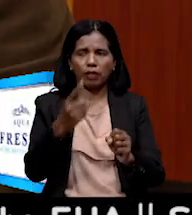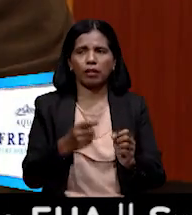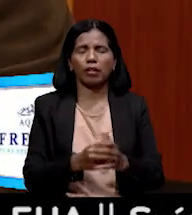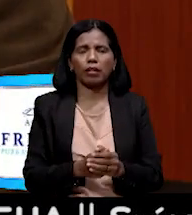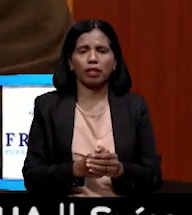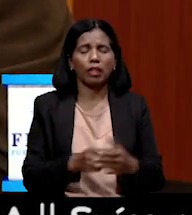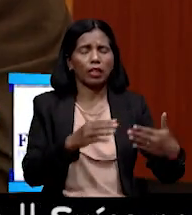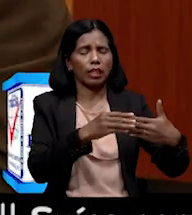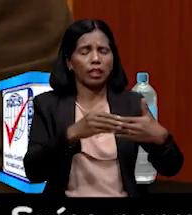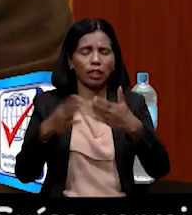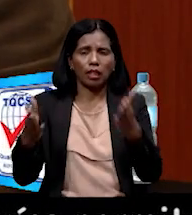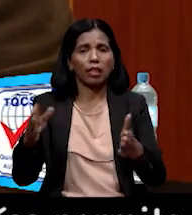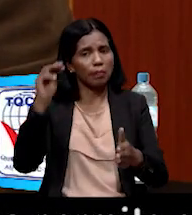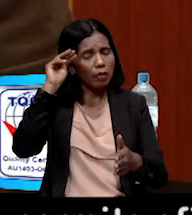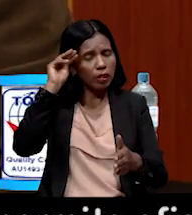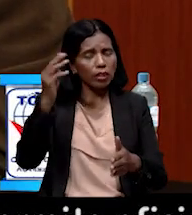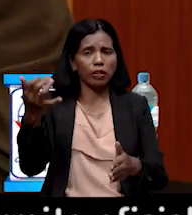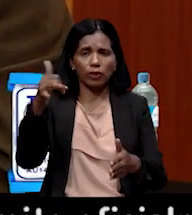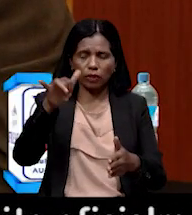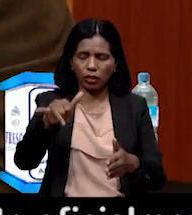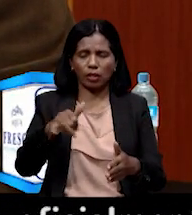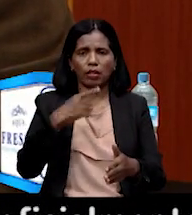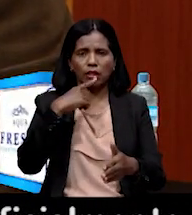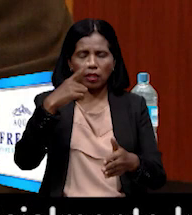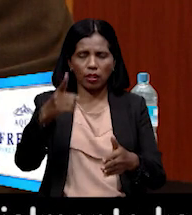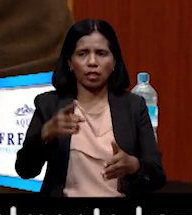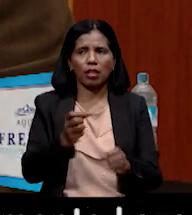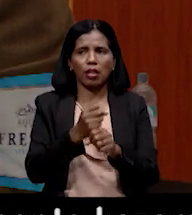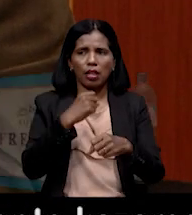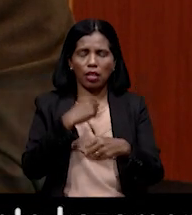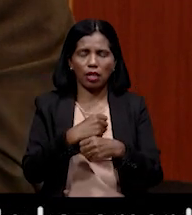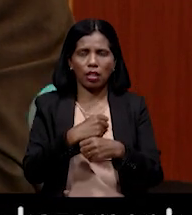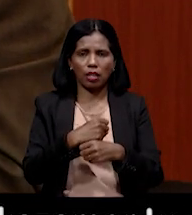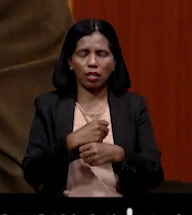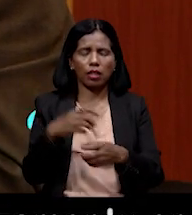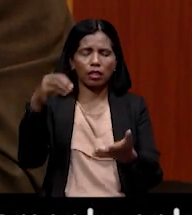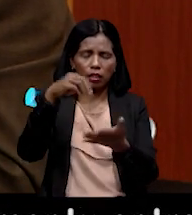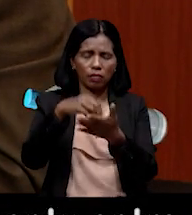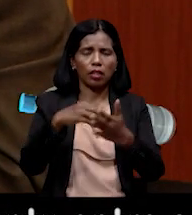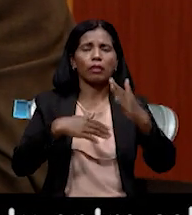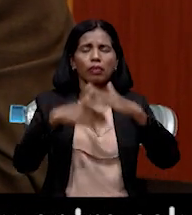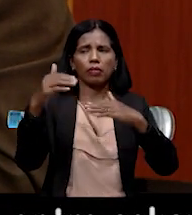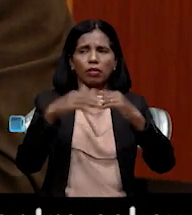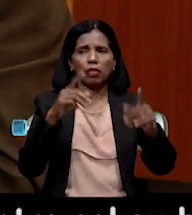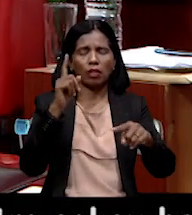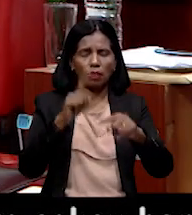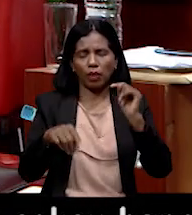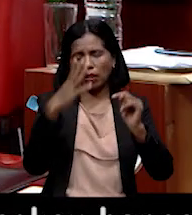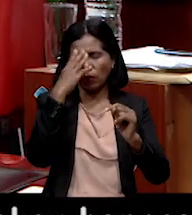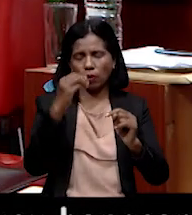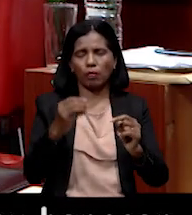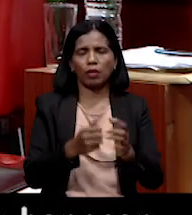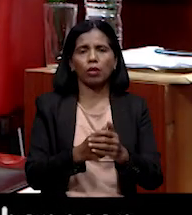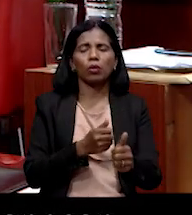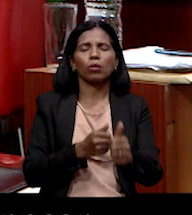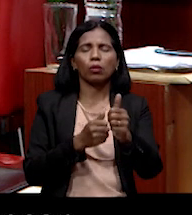conselheiro ministro gira né bem até o tela vai a área ainda infraestrutura né maka la bela toba dukuru tu ye orçamento ne bemo